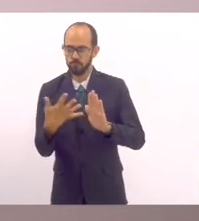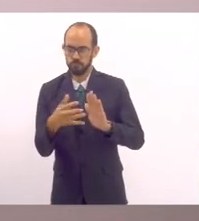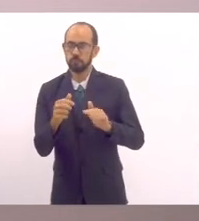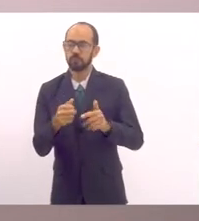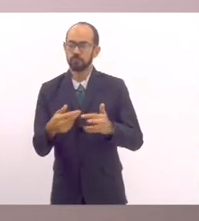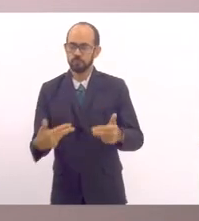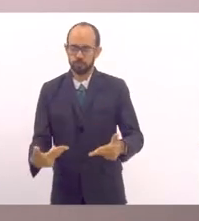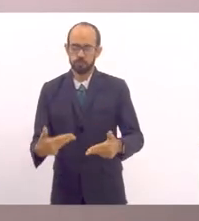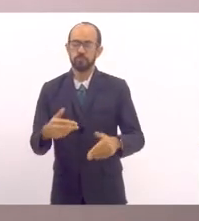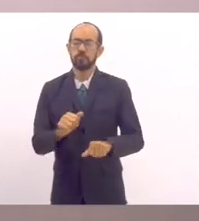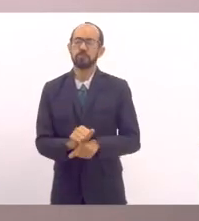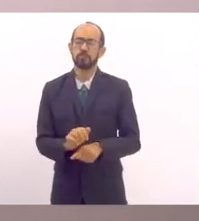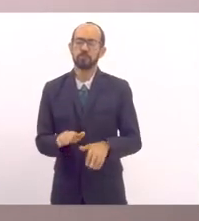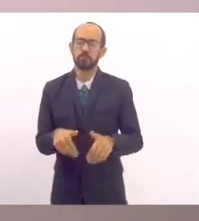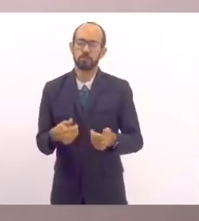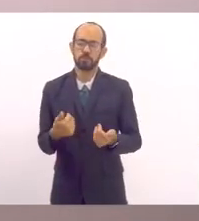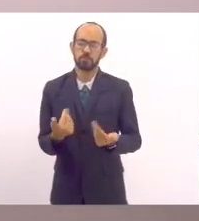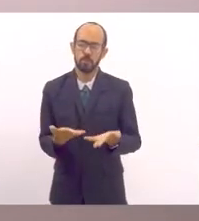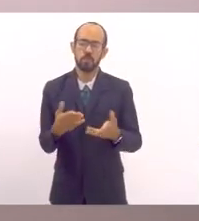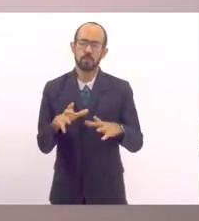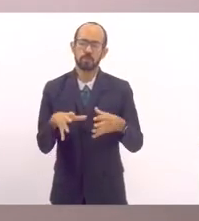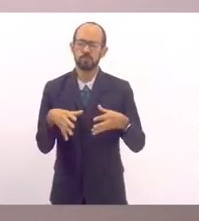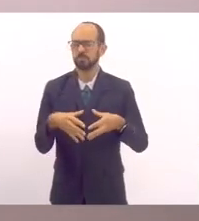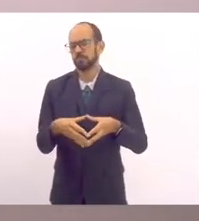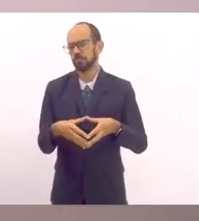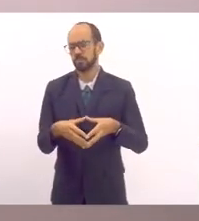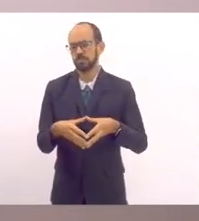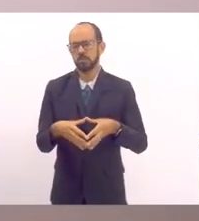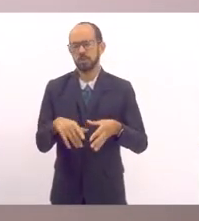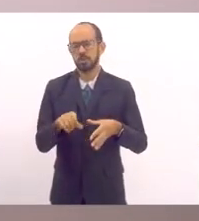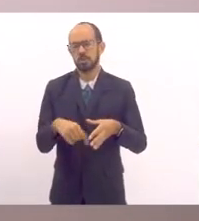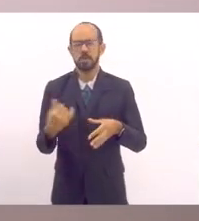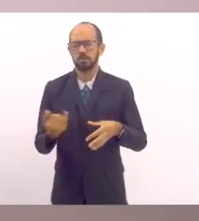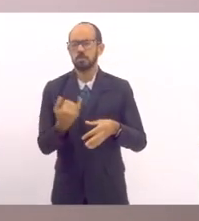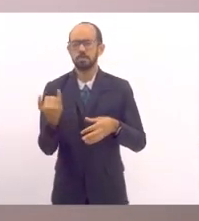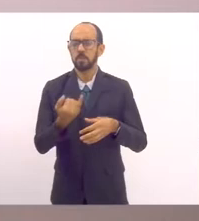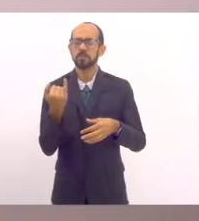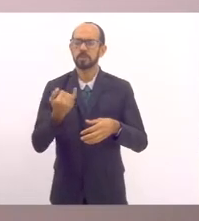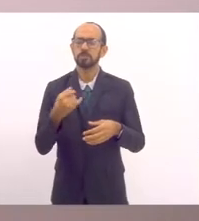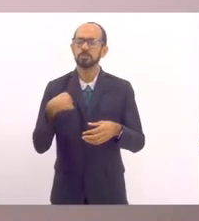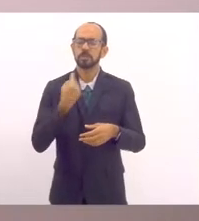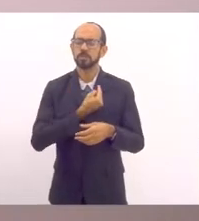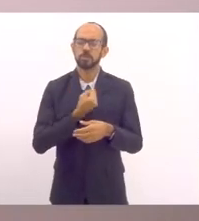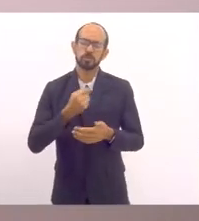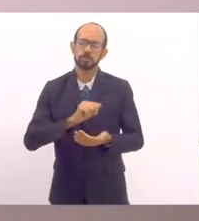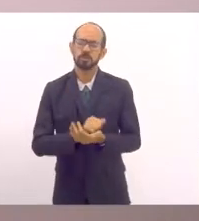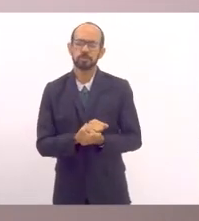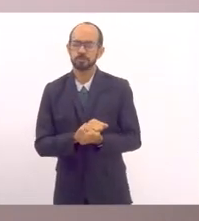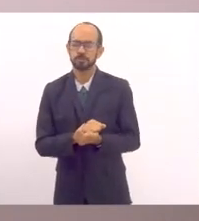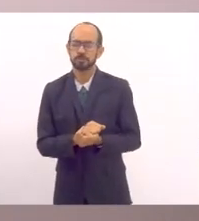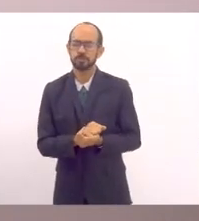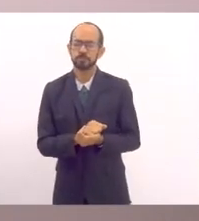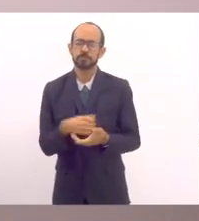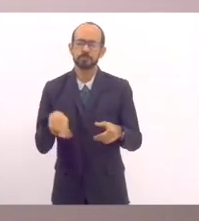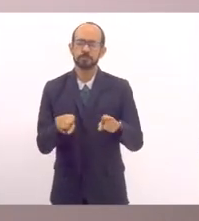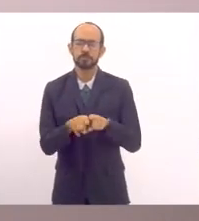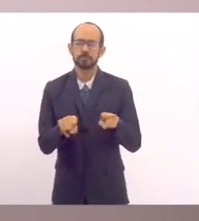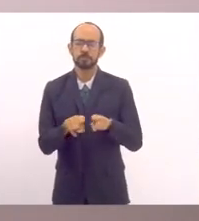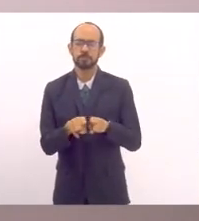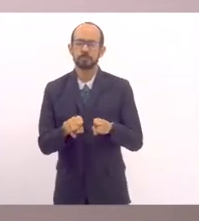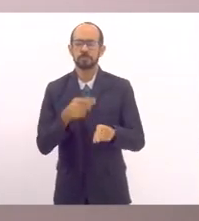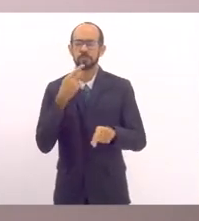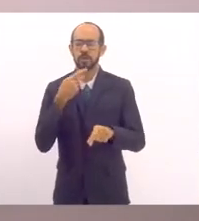então, essa comissão, essa audiência, realmente é muito importante, muito válida. E dizer